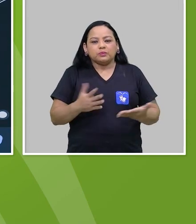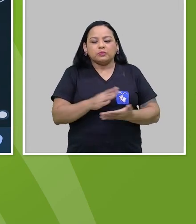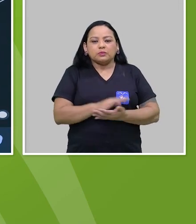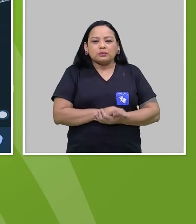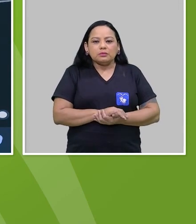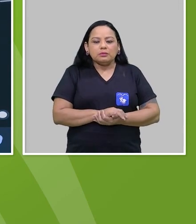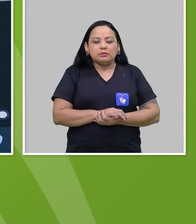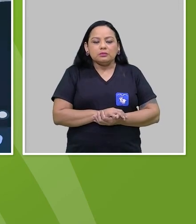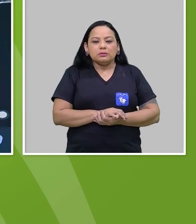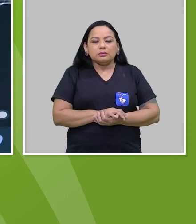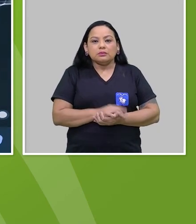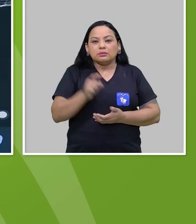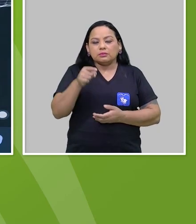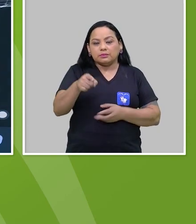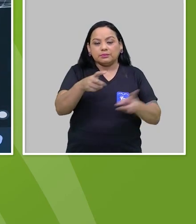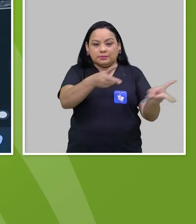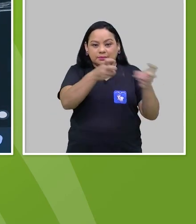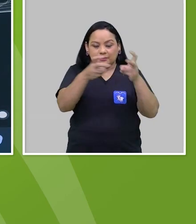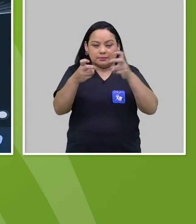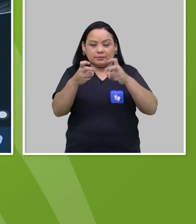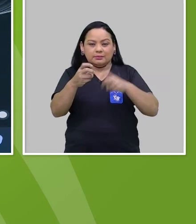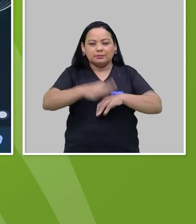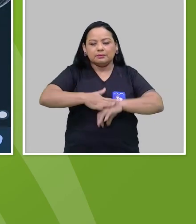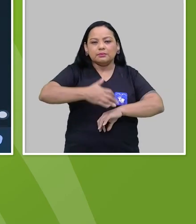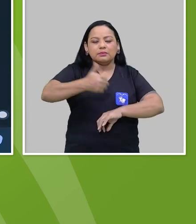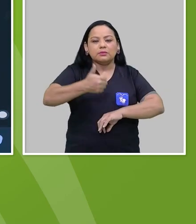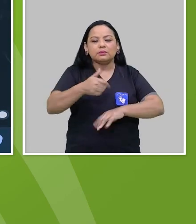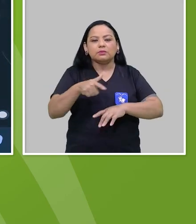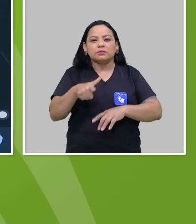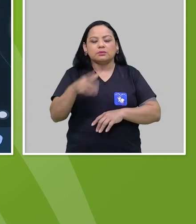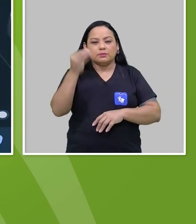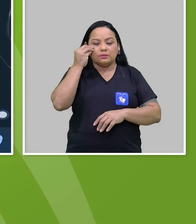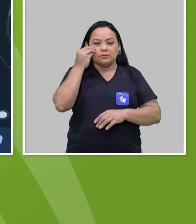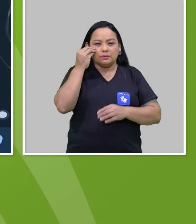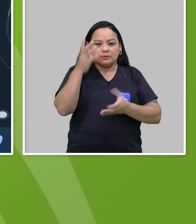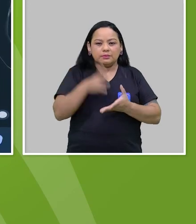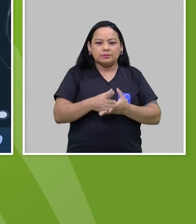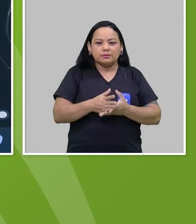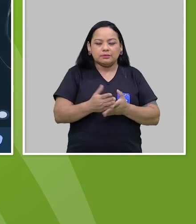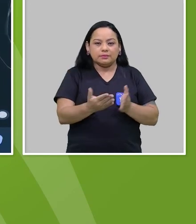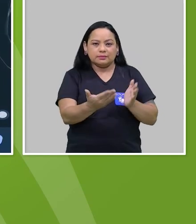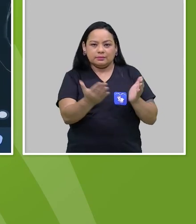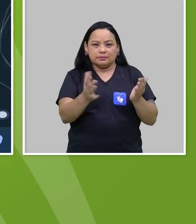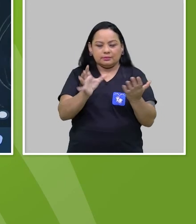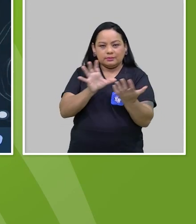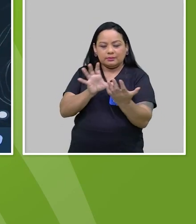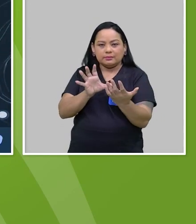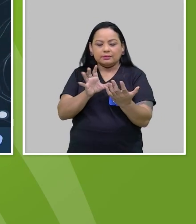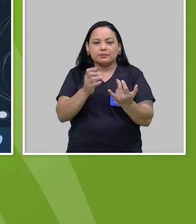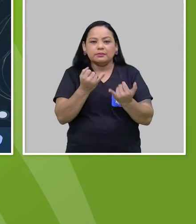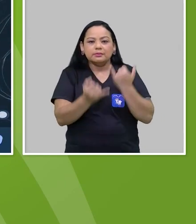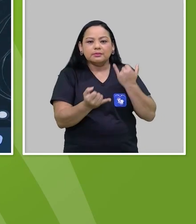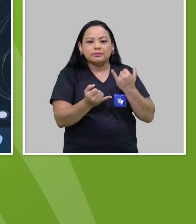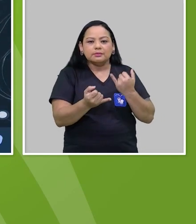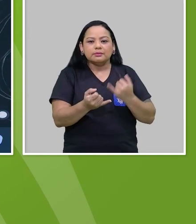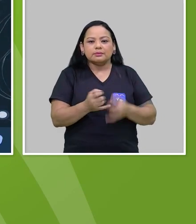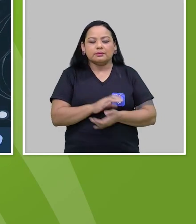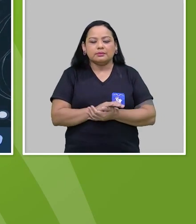para você perceber um pouquinho melhor. Então, vendo um pouquinho mais de frente aqui, ó, ela parece um